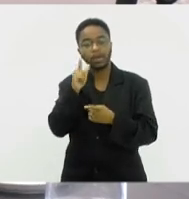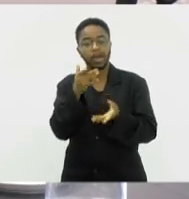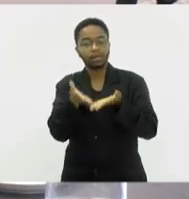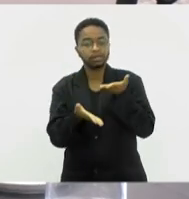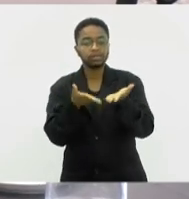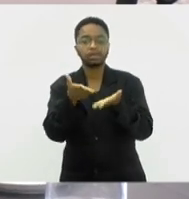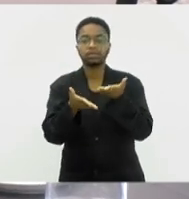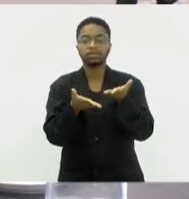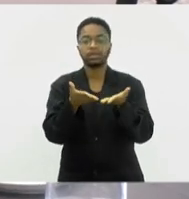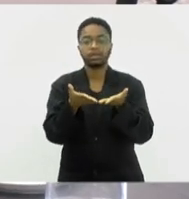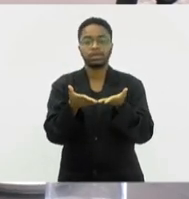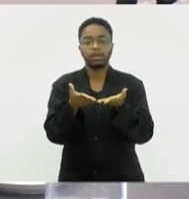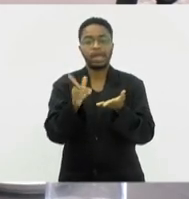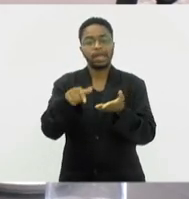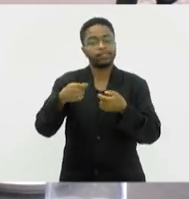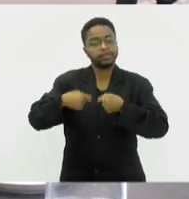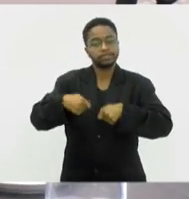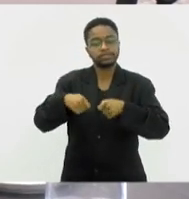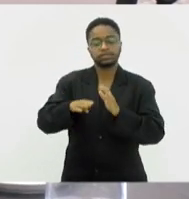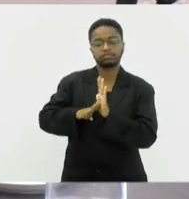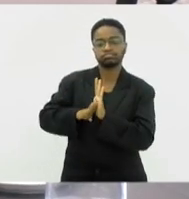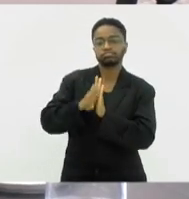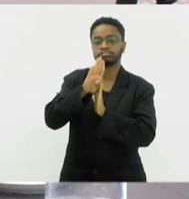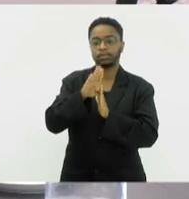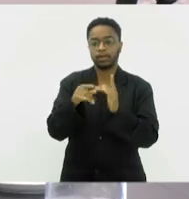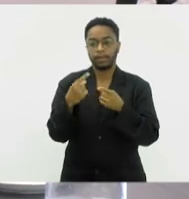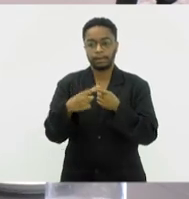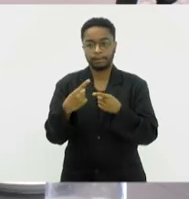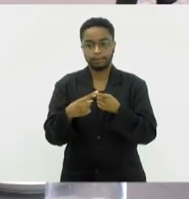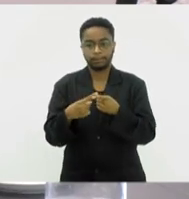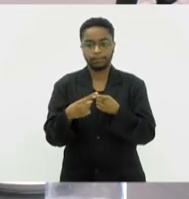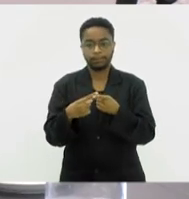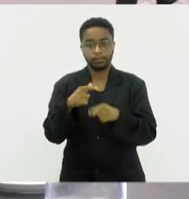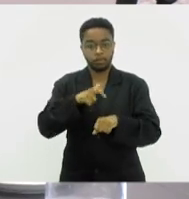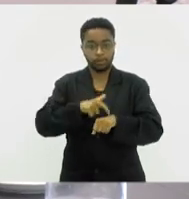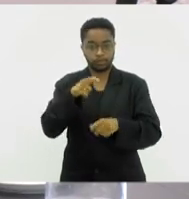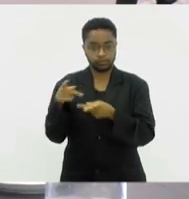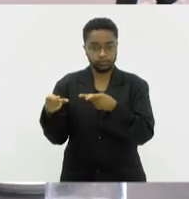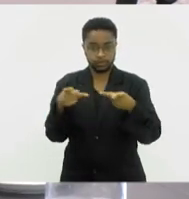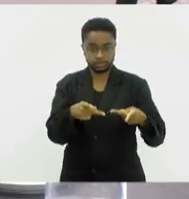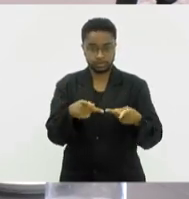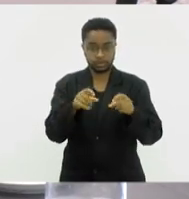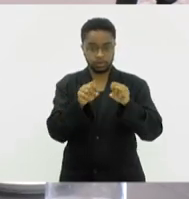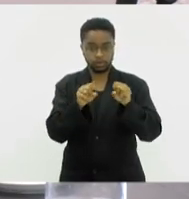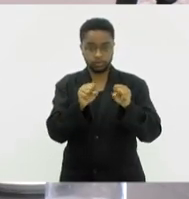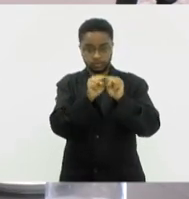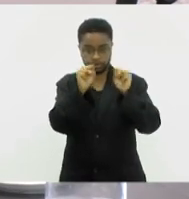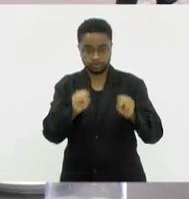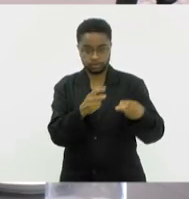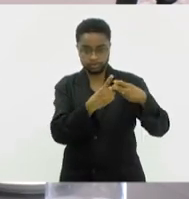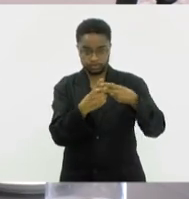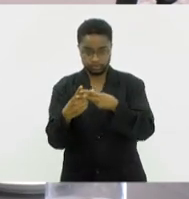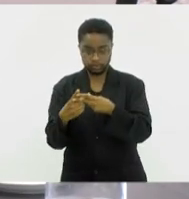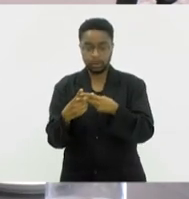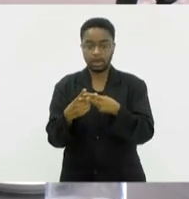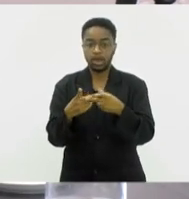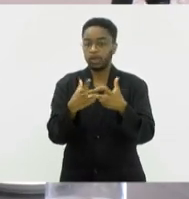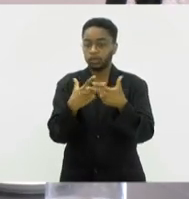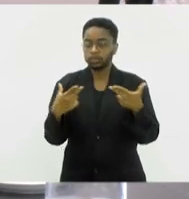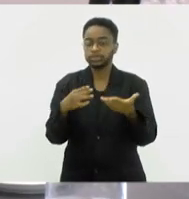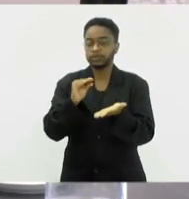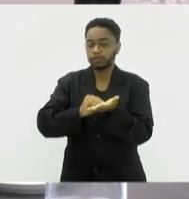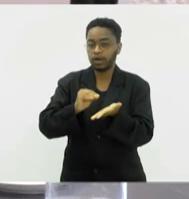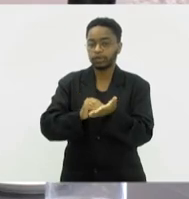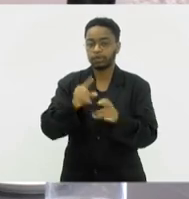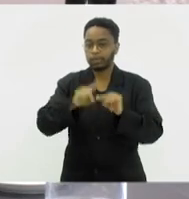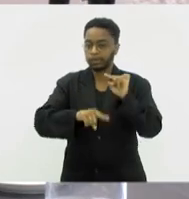sido cada vez mais demanda crescente, né? Quando você visita o sistema prisional, aquilo que falta materialmente